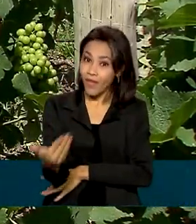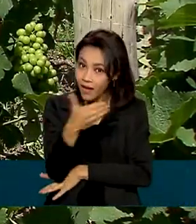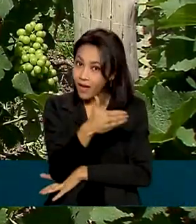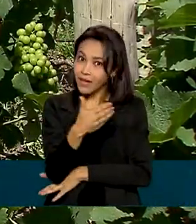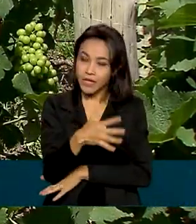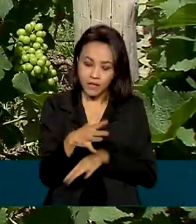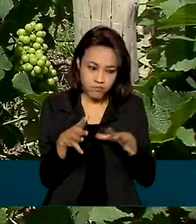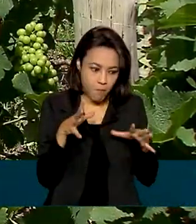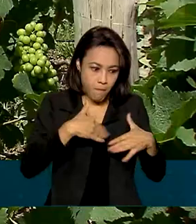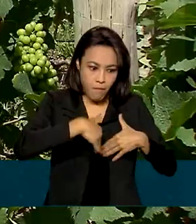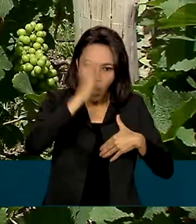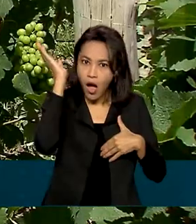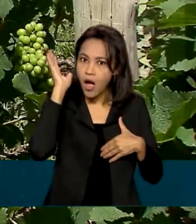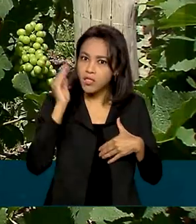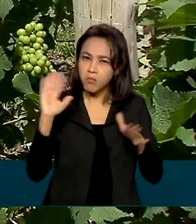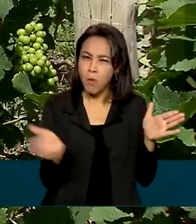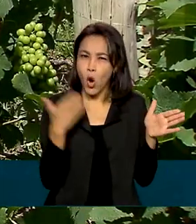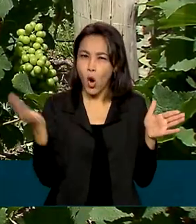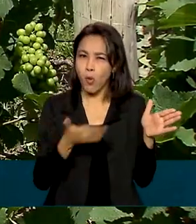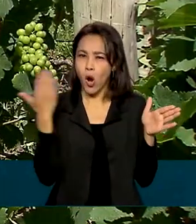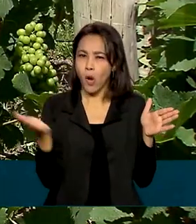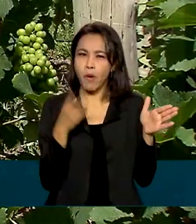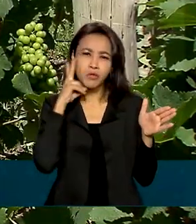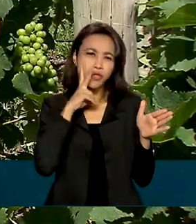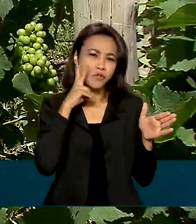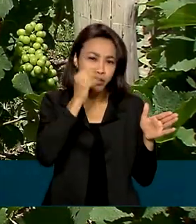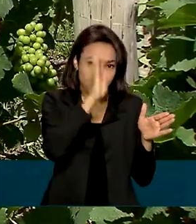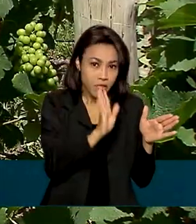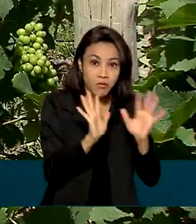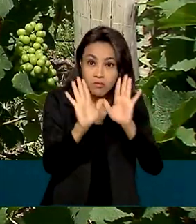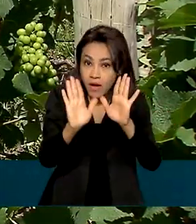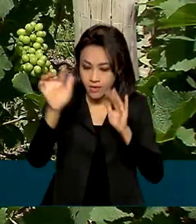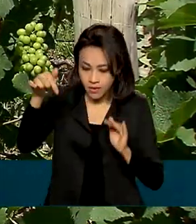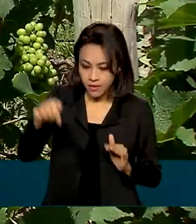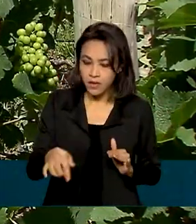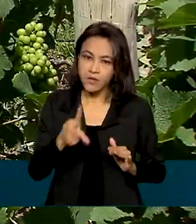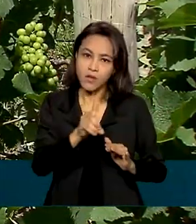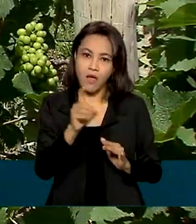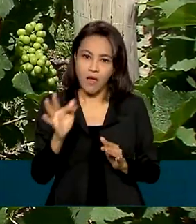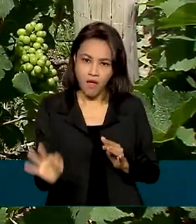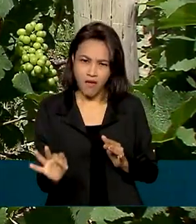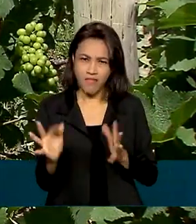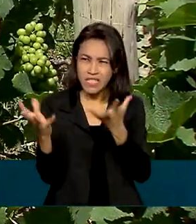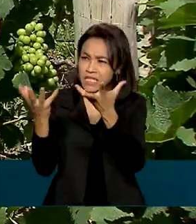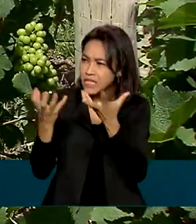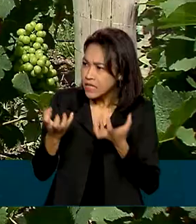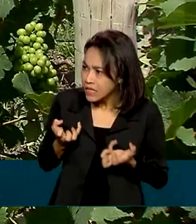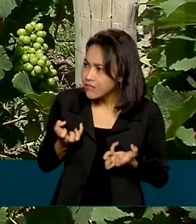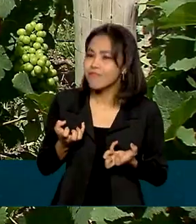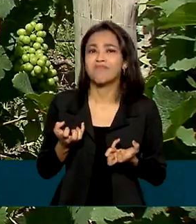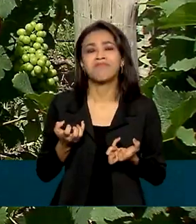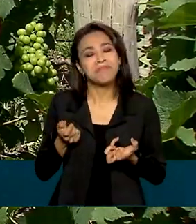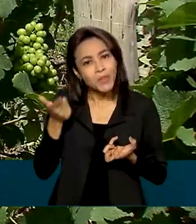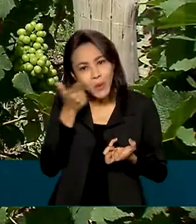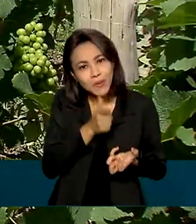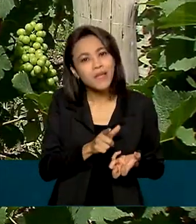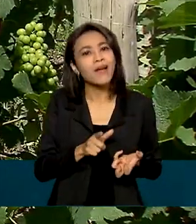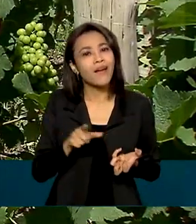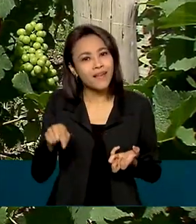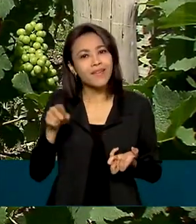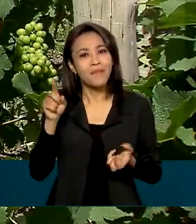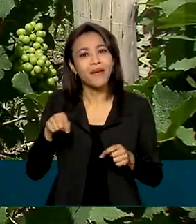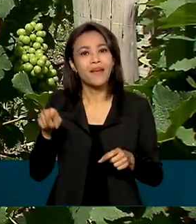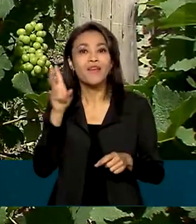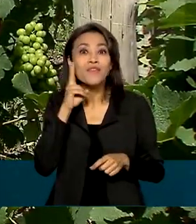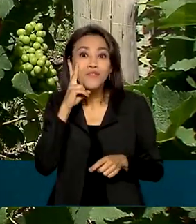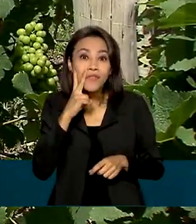que se concentra grande parte da produção Nacional mas o Distrito Federal numa área de ser tô ferrado também entrou